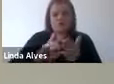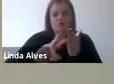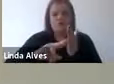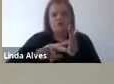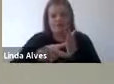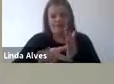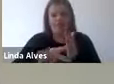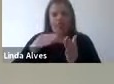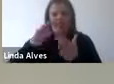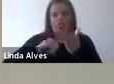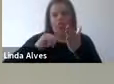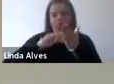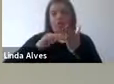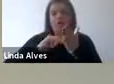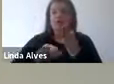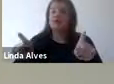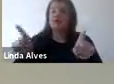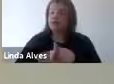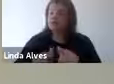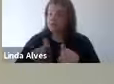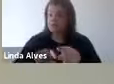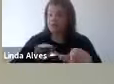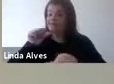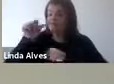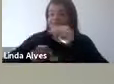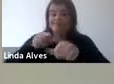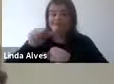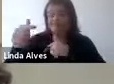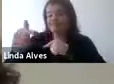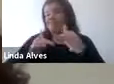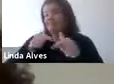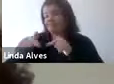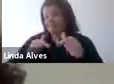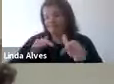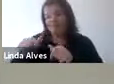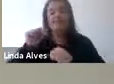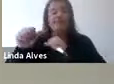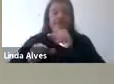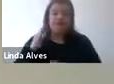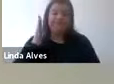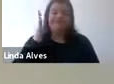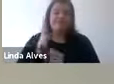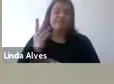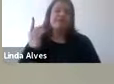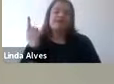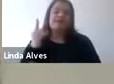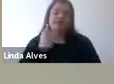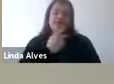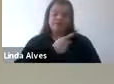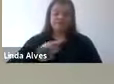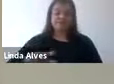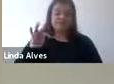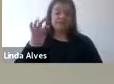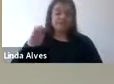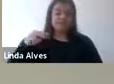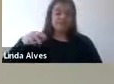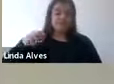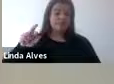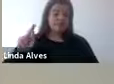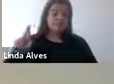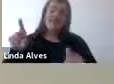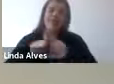e a reforma trabalhista que o governo fez, né? Do governo Temer, e os ataques que o Bolsonaro tem feito.